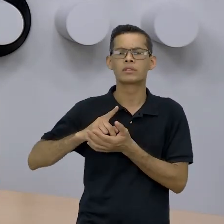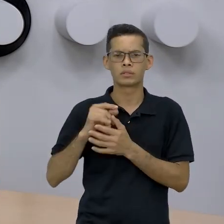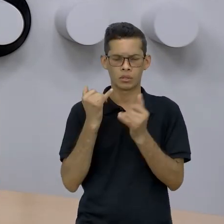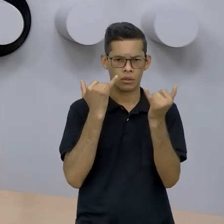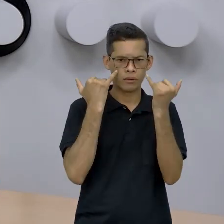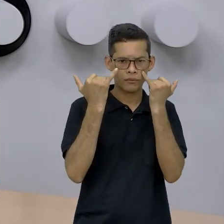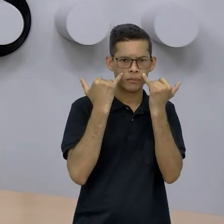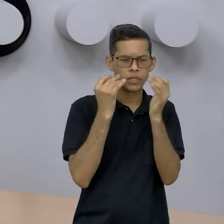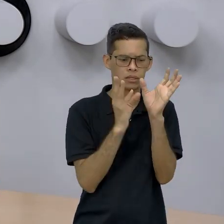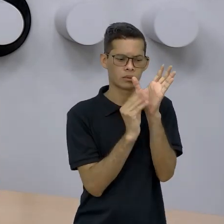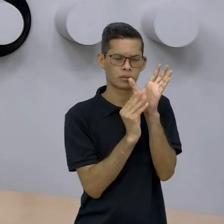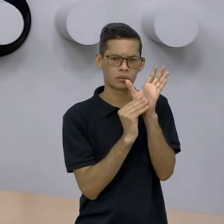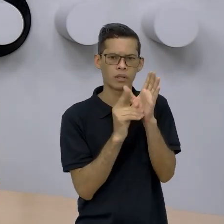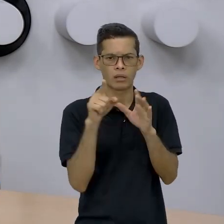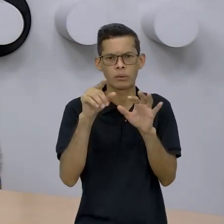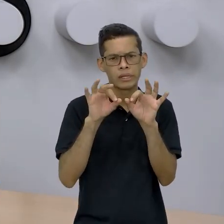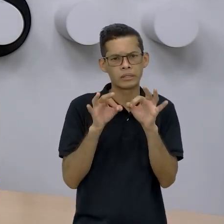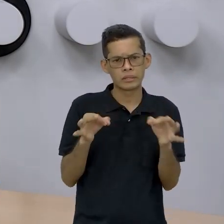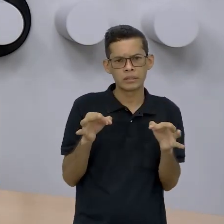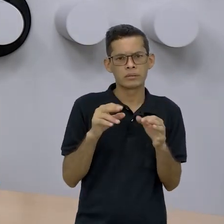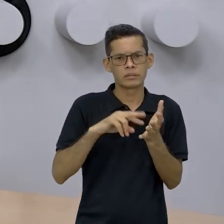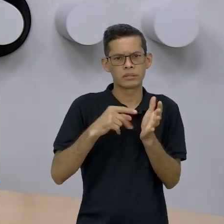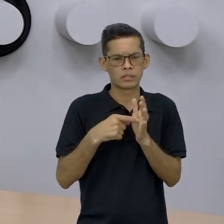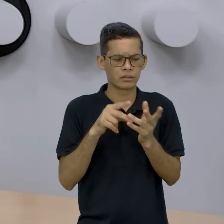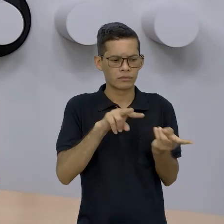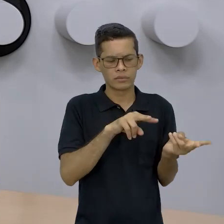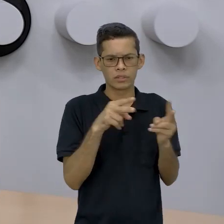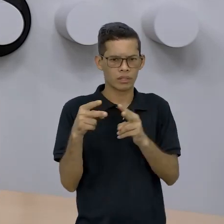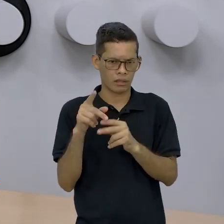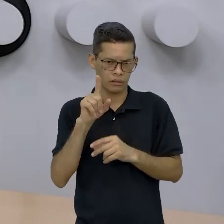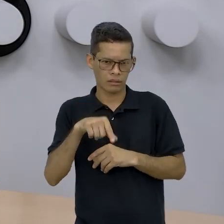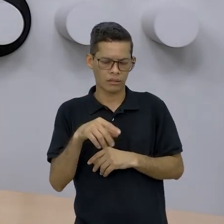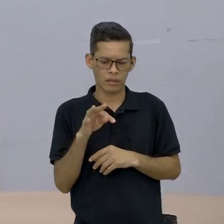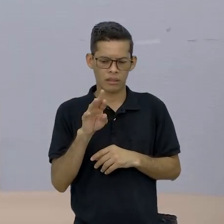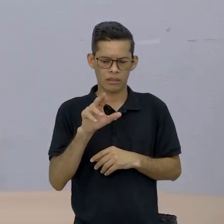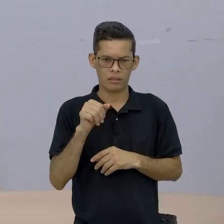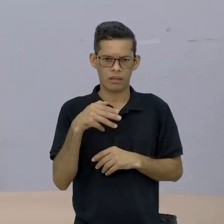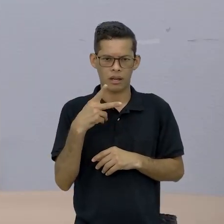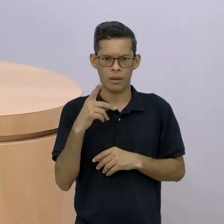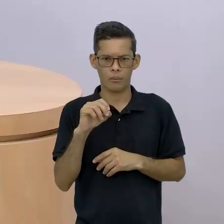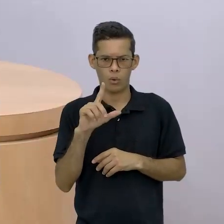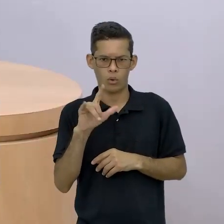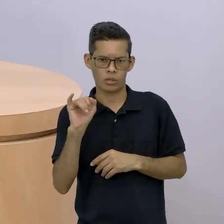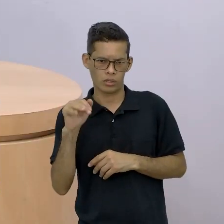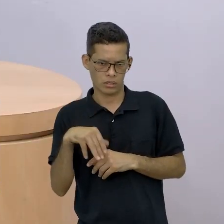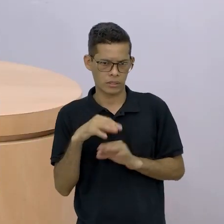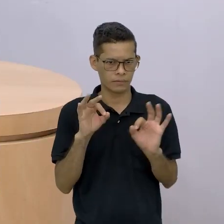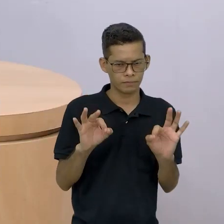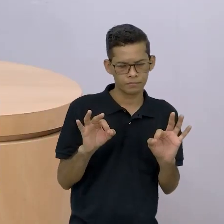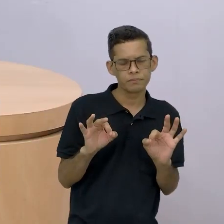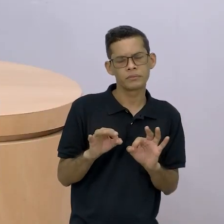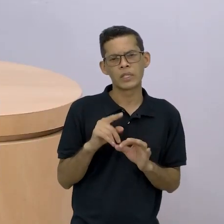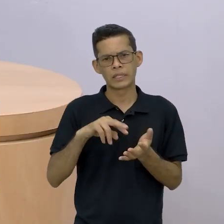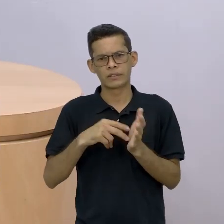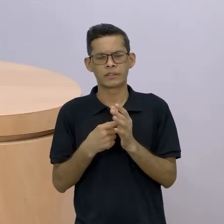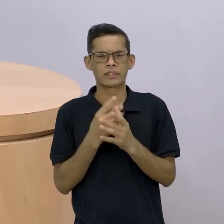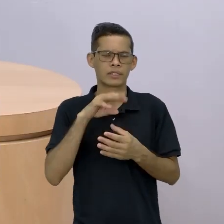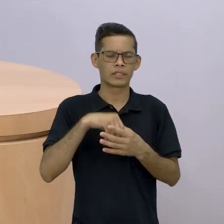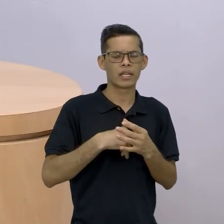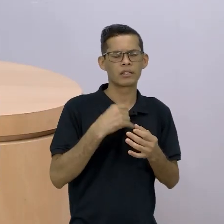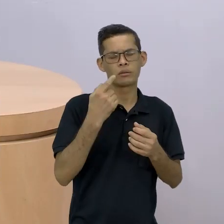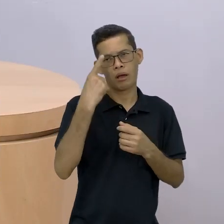a informação pura e simples, é uma espécie de trampolim. Exato. Que vai dar sustentação a algumas ideias, a